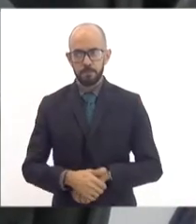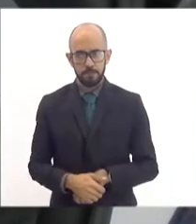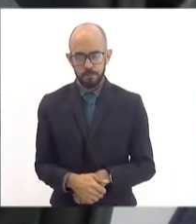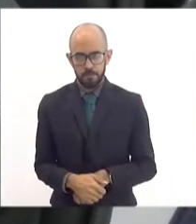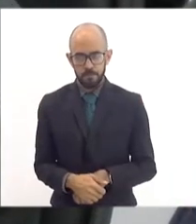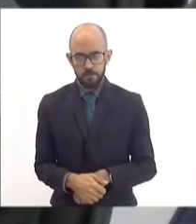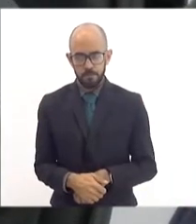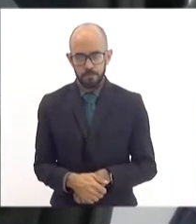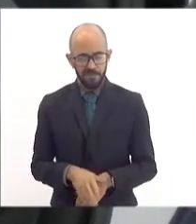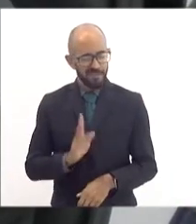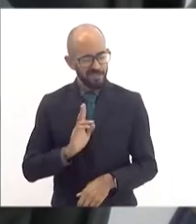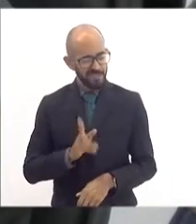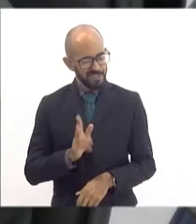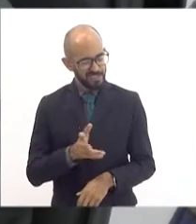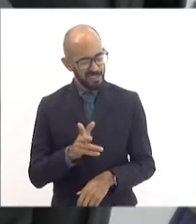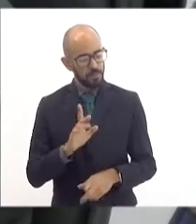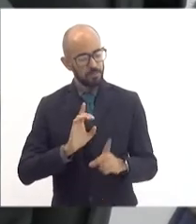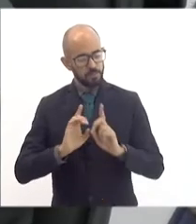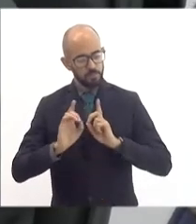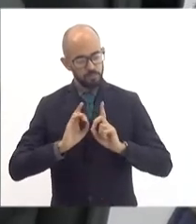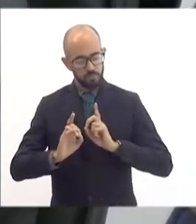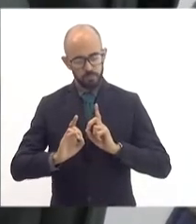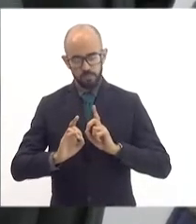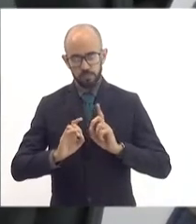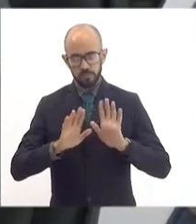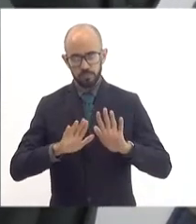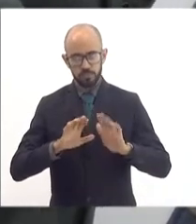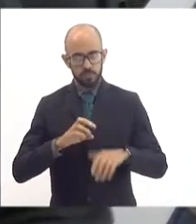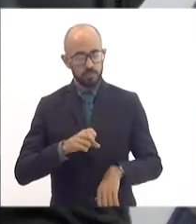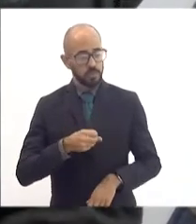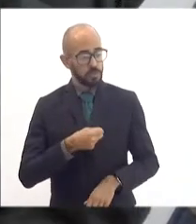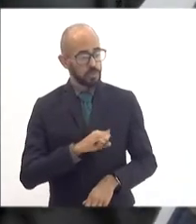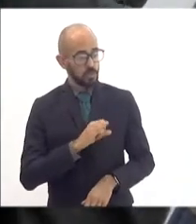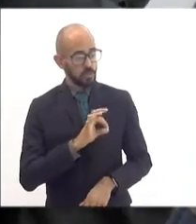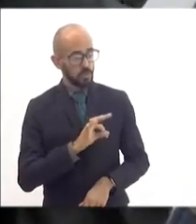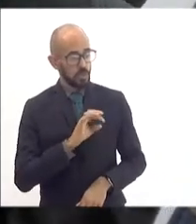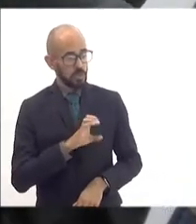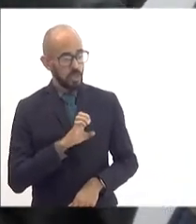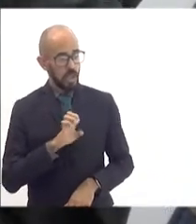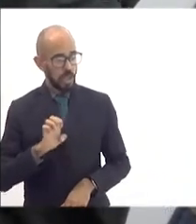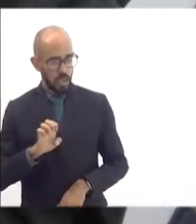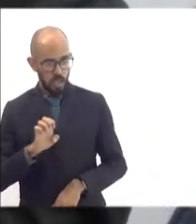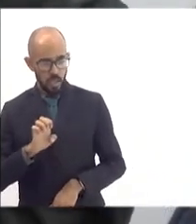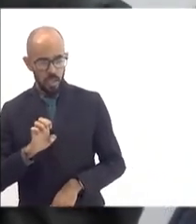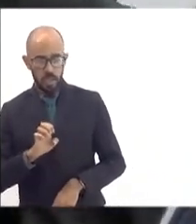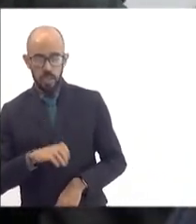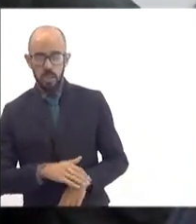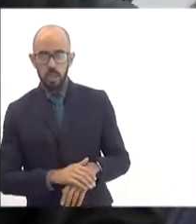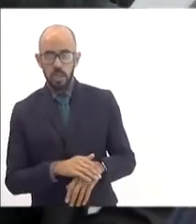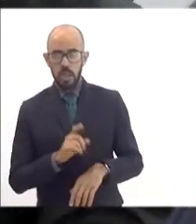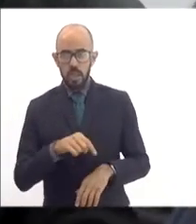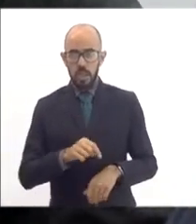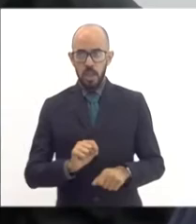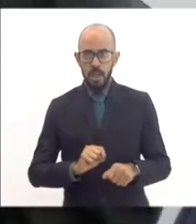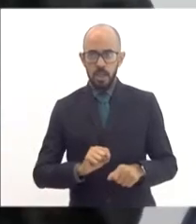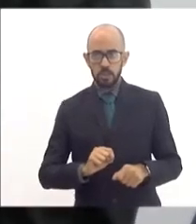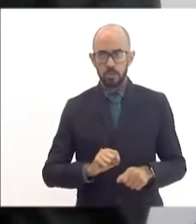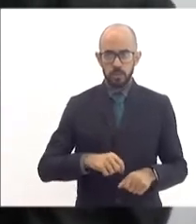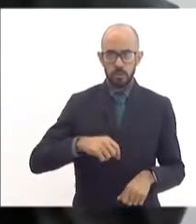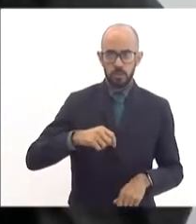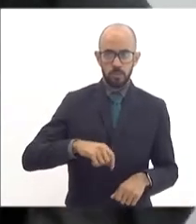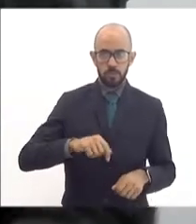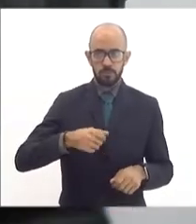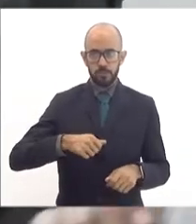que sempre se discute, se o Tribunal de Contas é uma instituição de análise prévia,